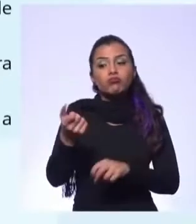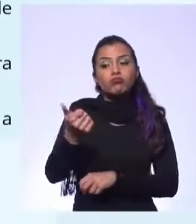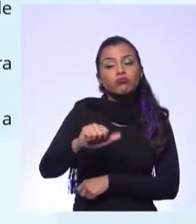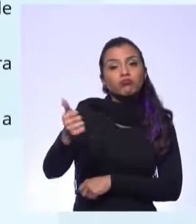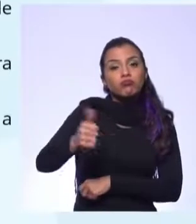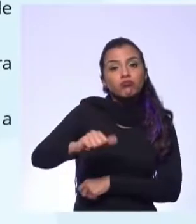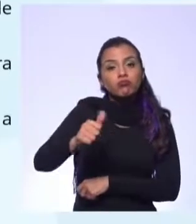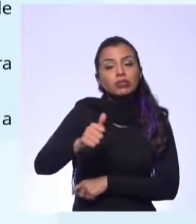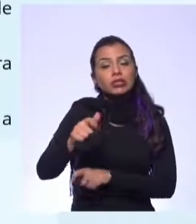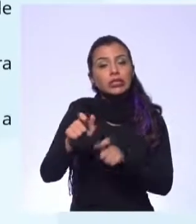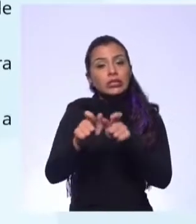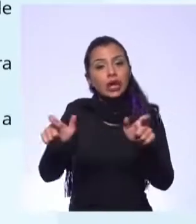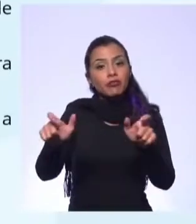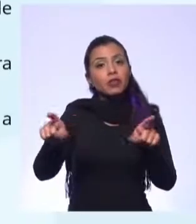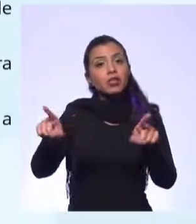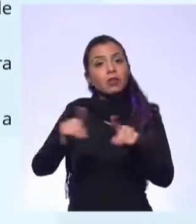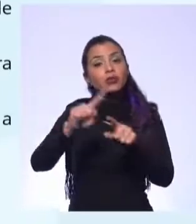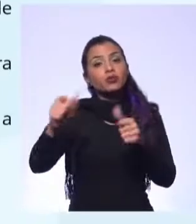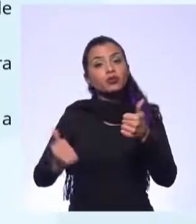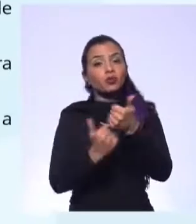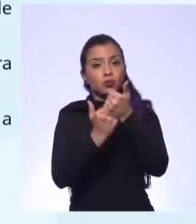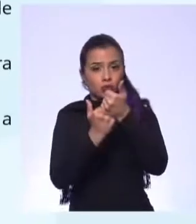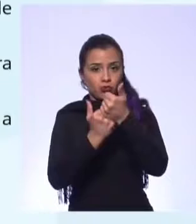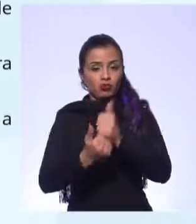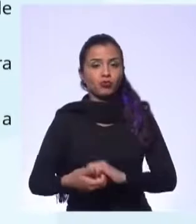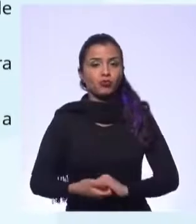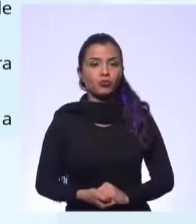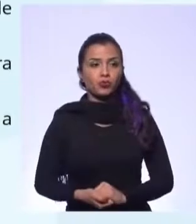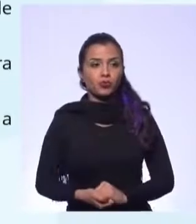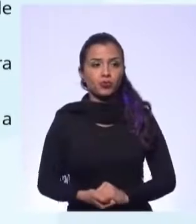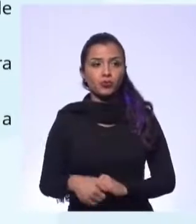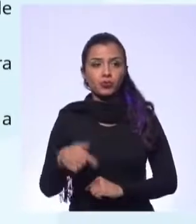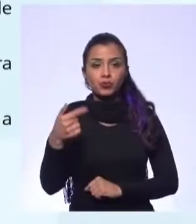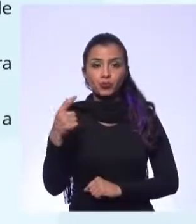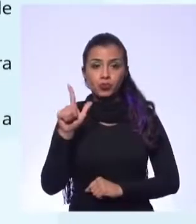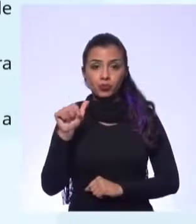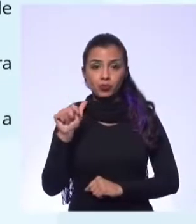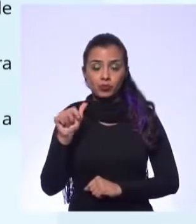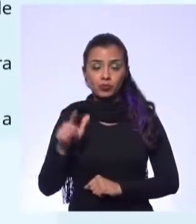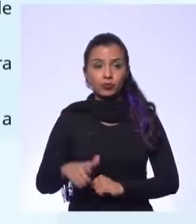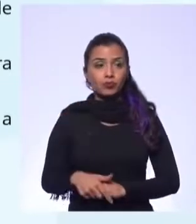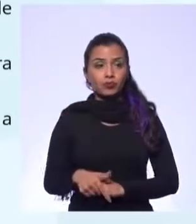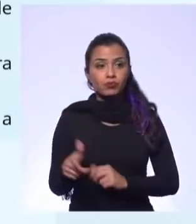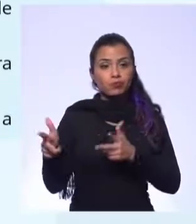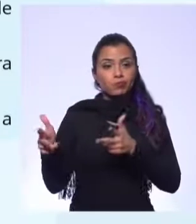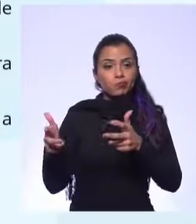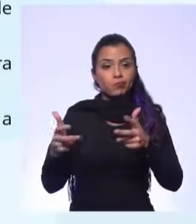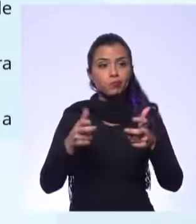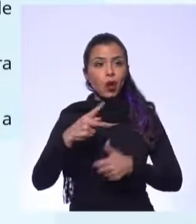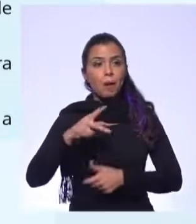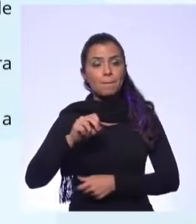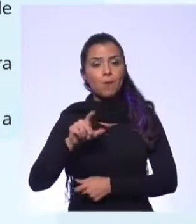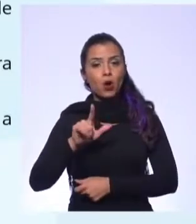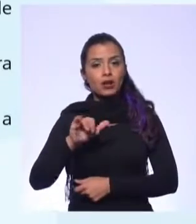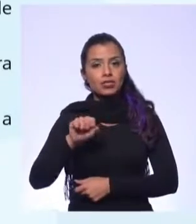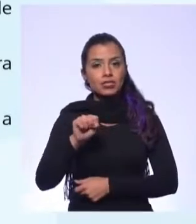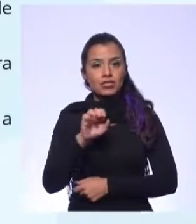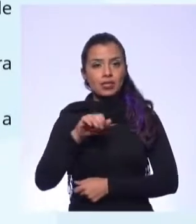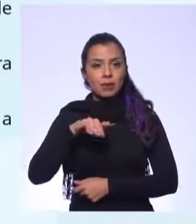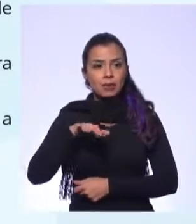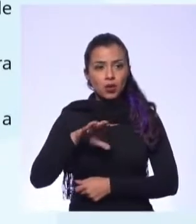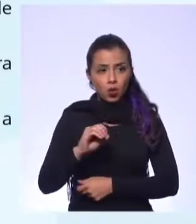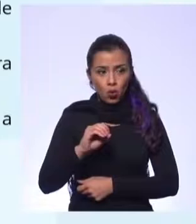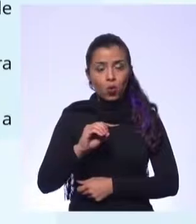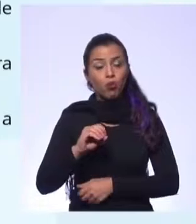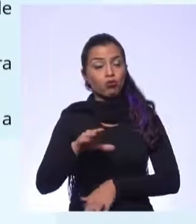gráfica, suporte e de formato do texto. 17, explorar o caráter polissêmico de palavras de acordo